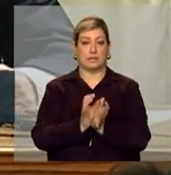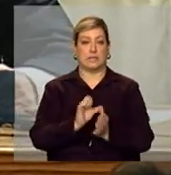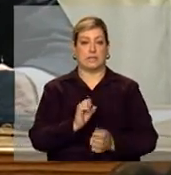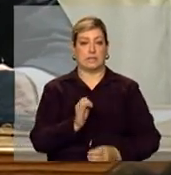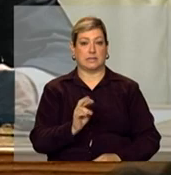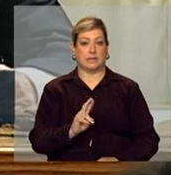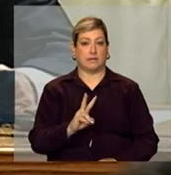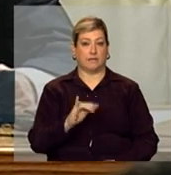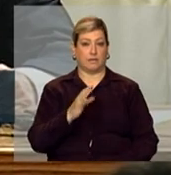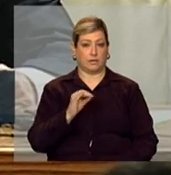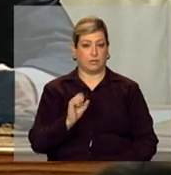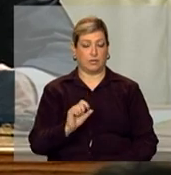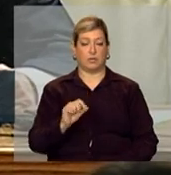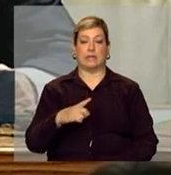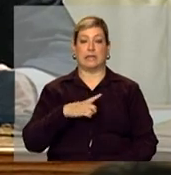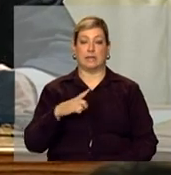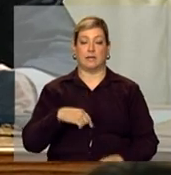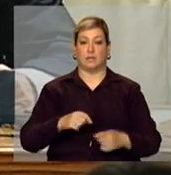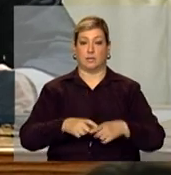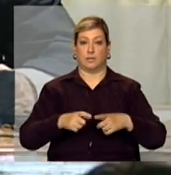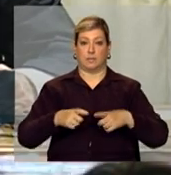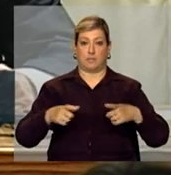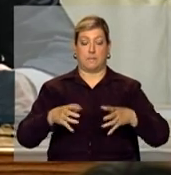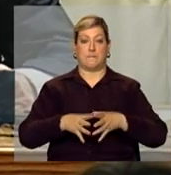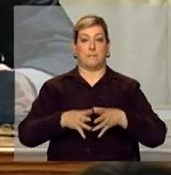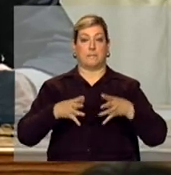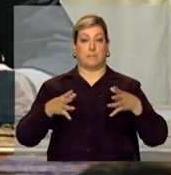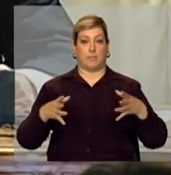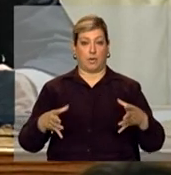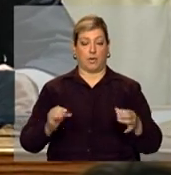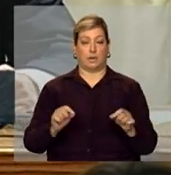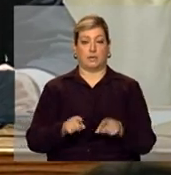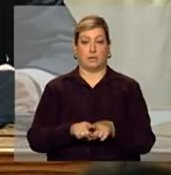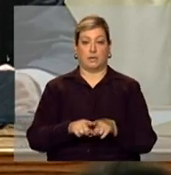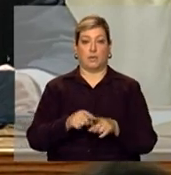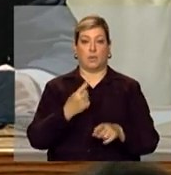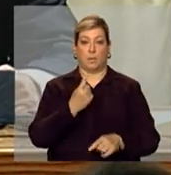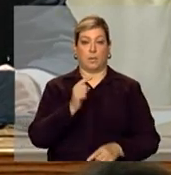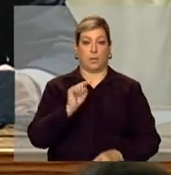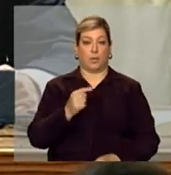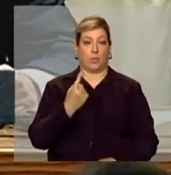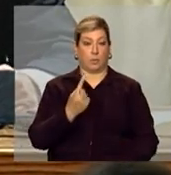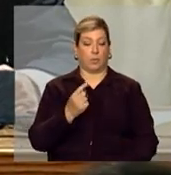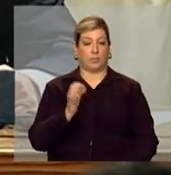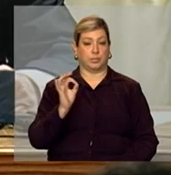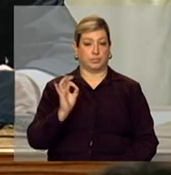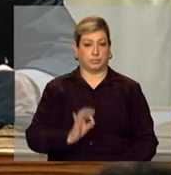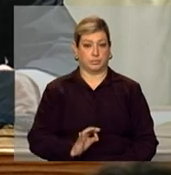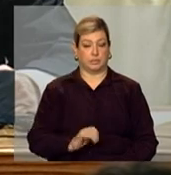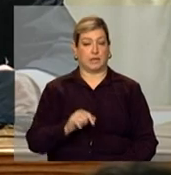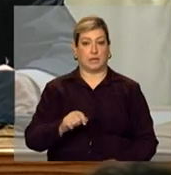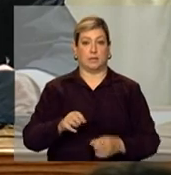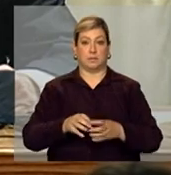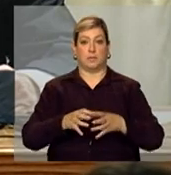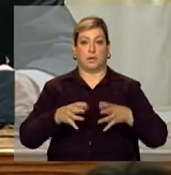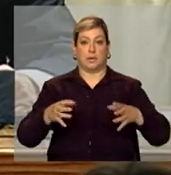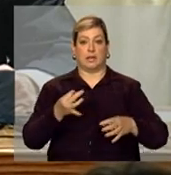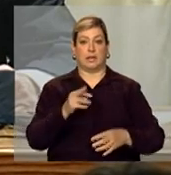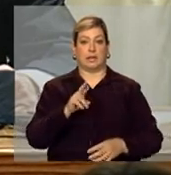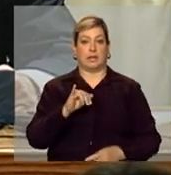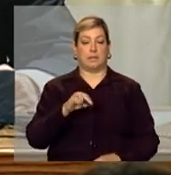serviços que teve uma expansão maior e foi de 1.1 essa expansão no